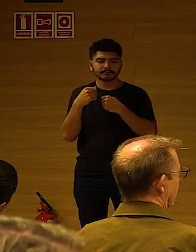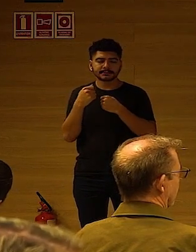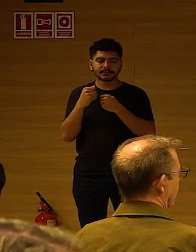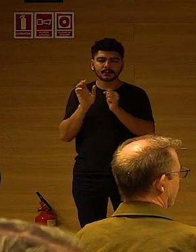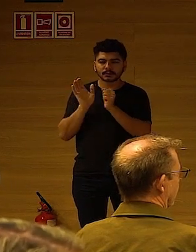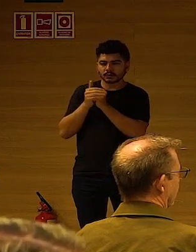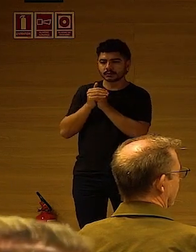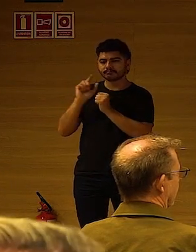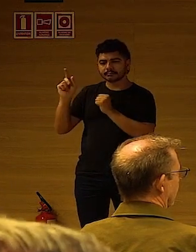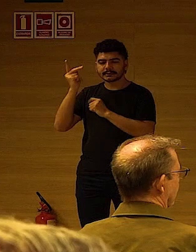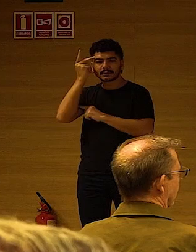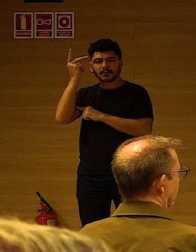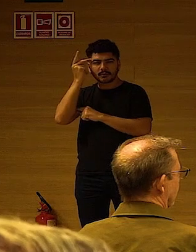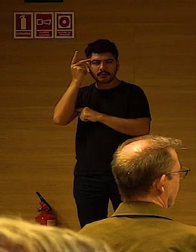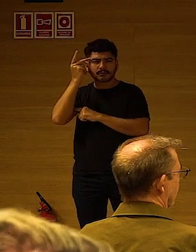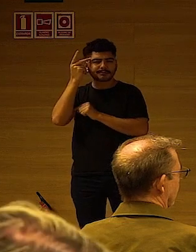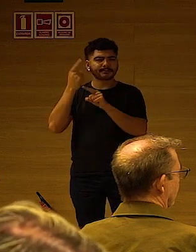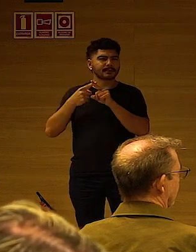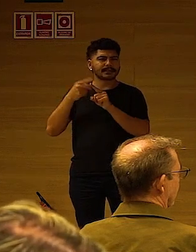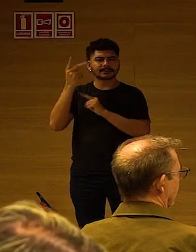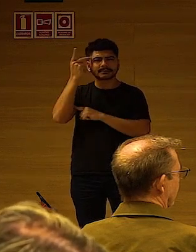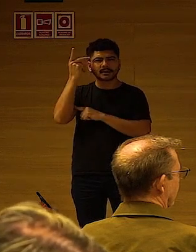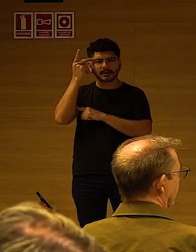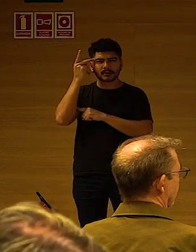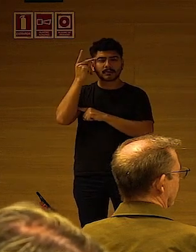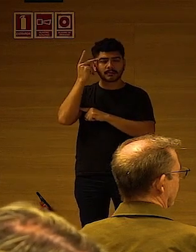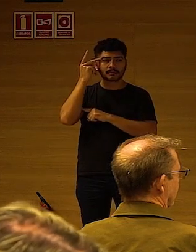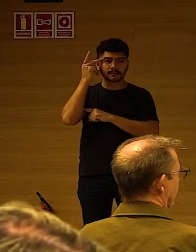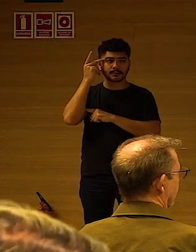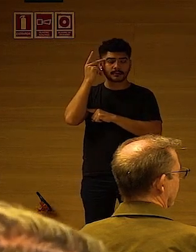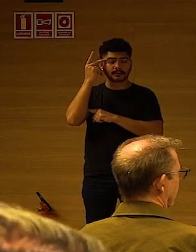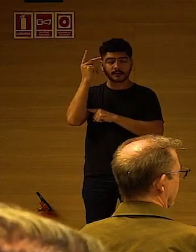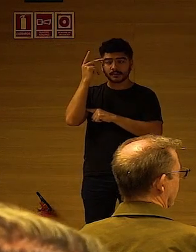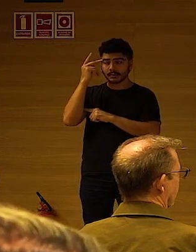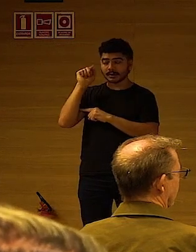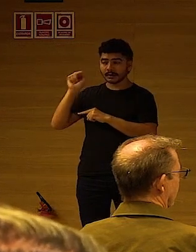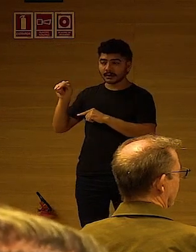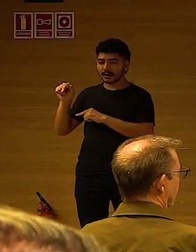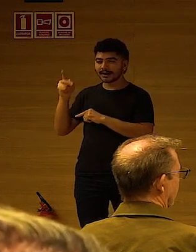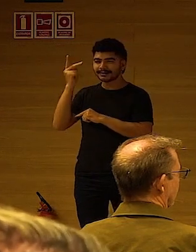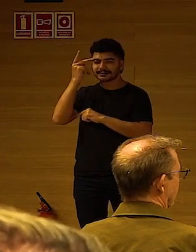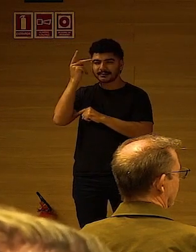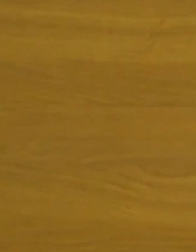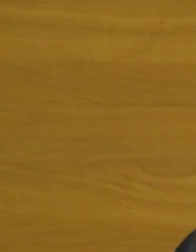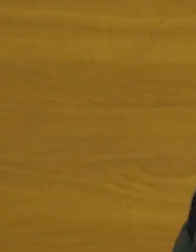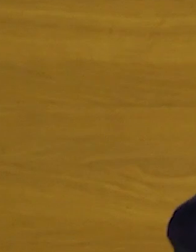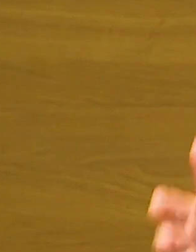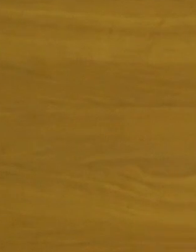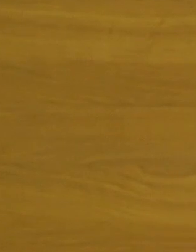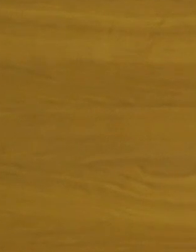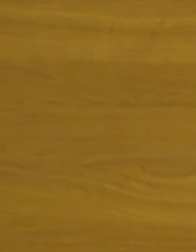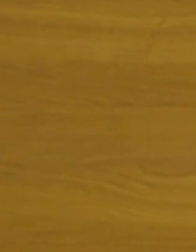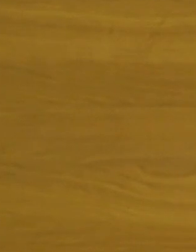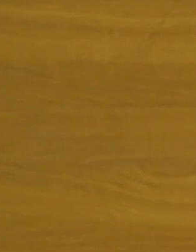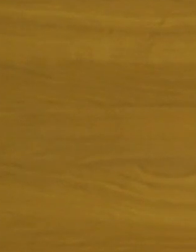Paulo. São Paulo por quê? Porque a extensão de São Paulo, a população de